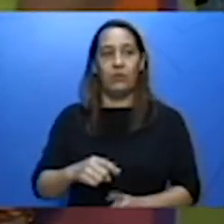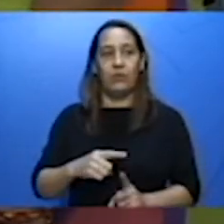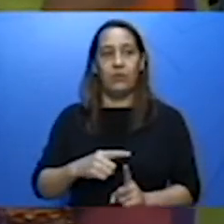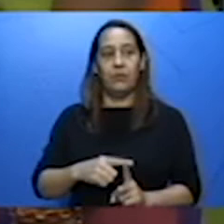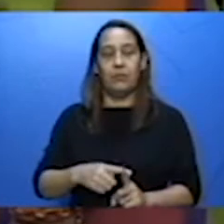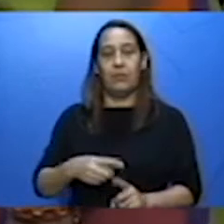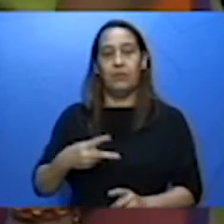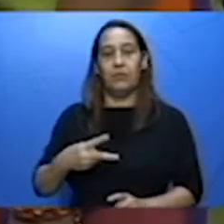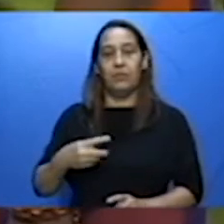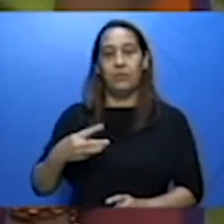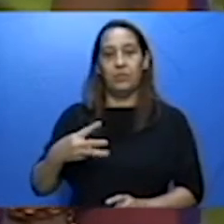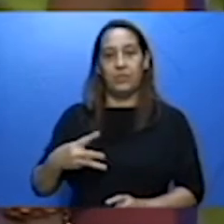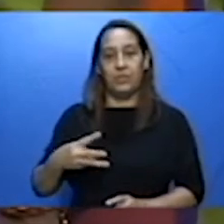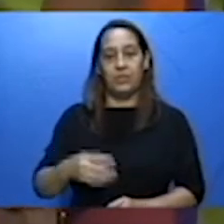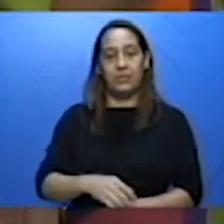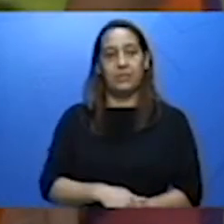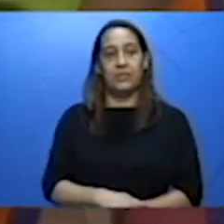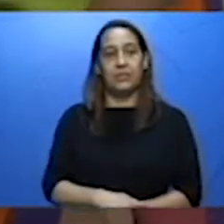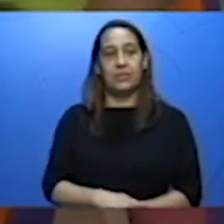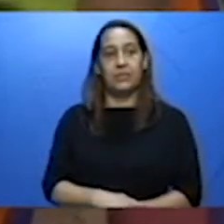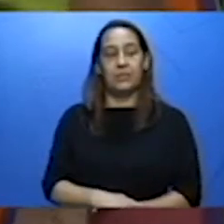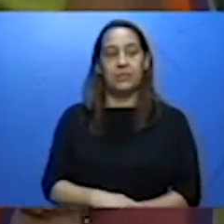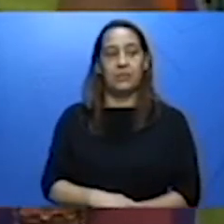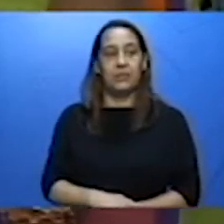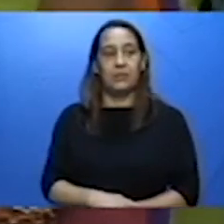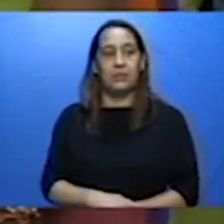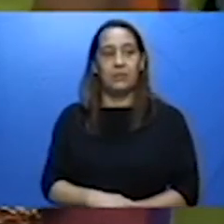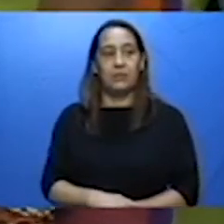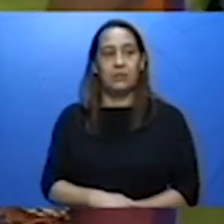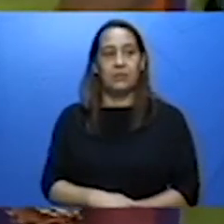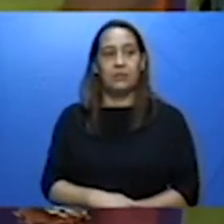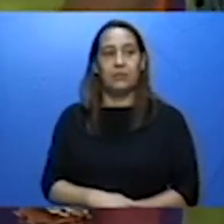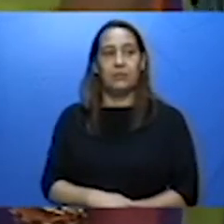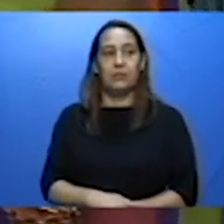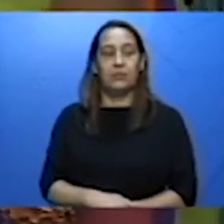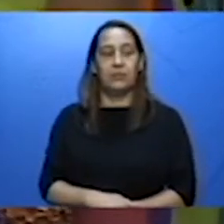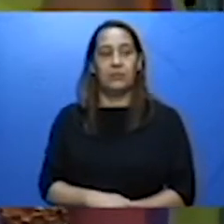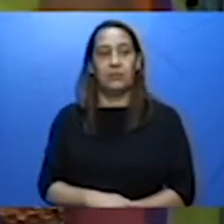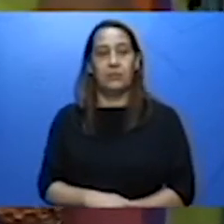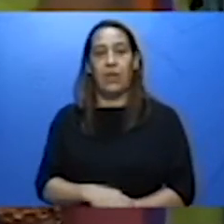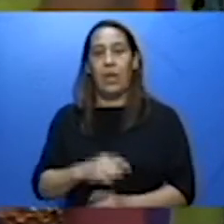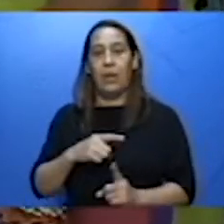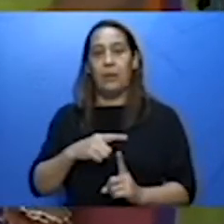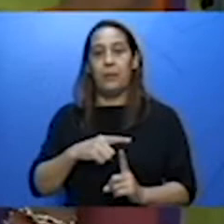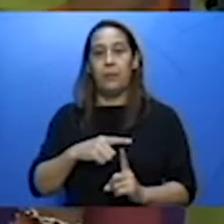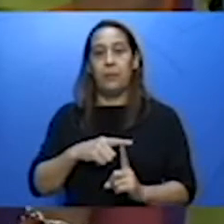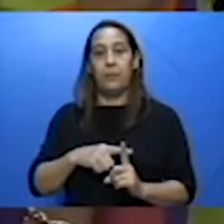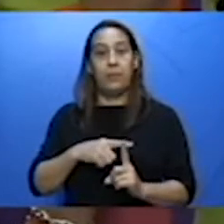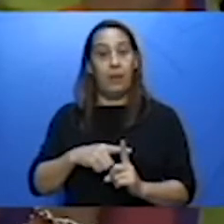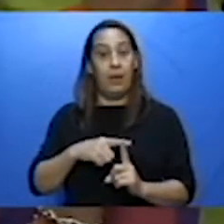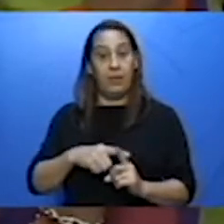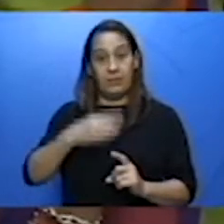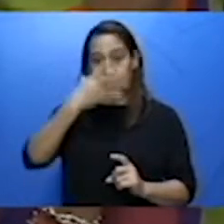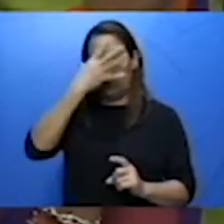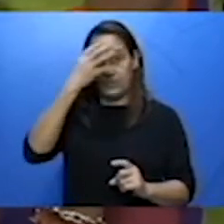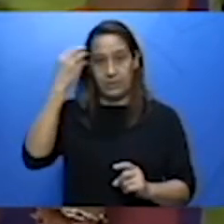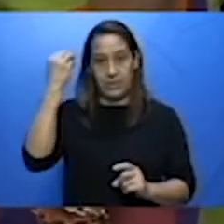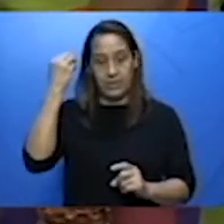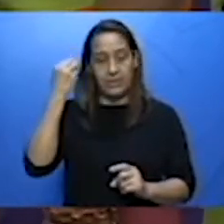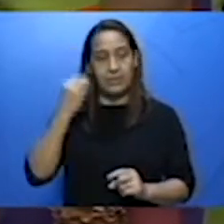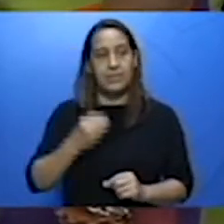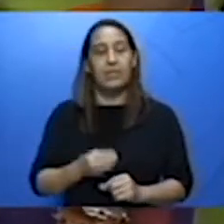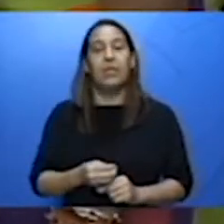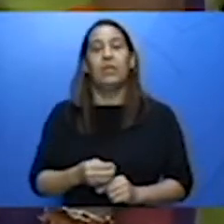59. Pego 59, coloco ele aqui em cima. Mais 23, olha só.